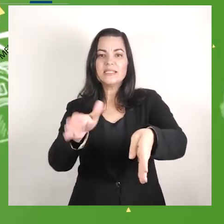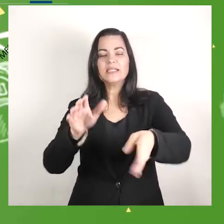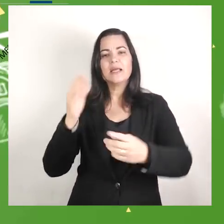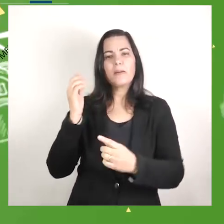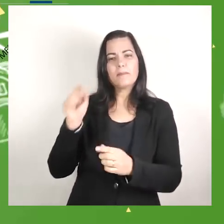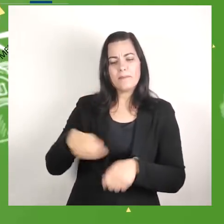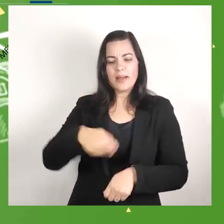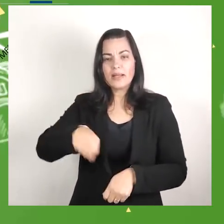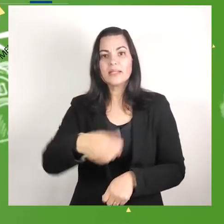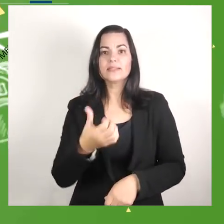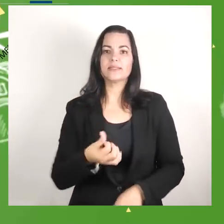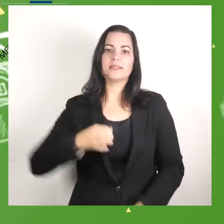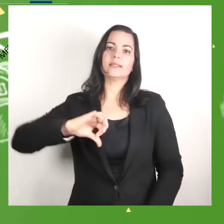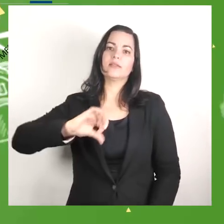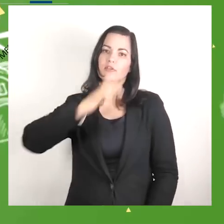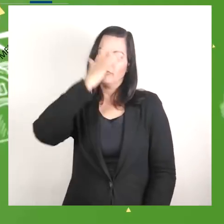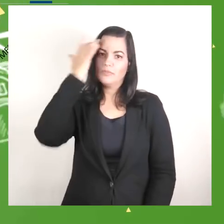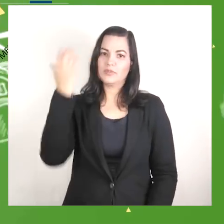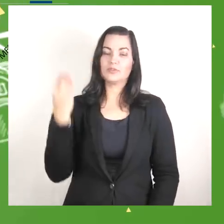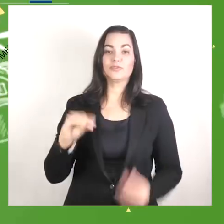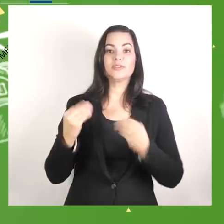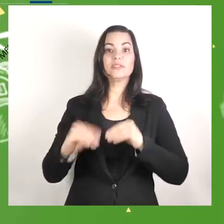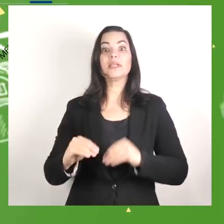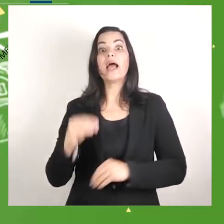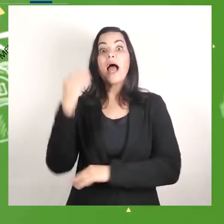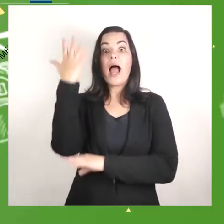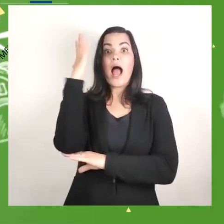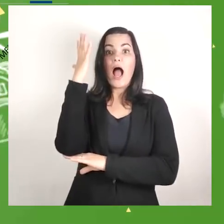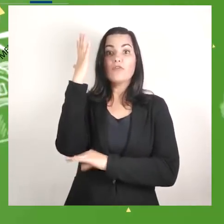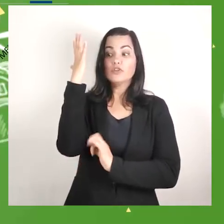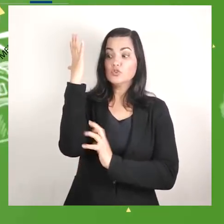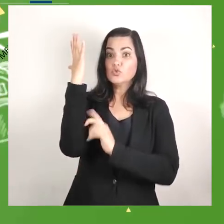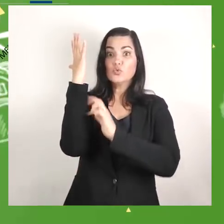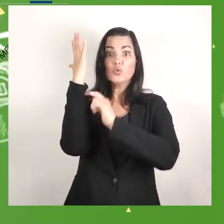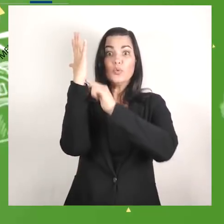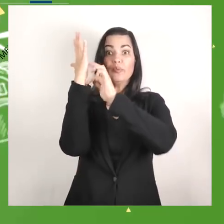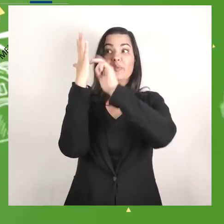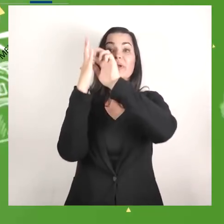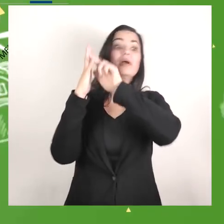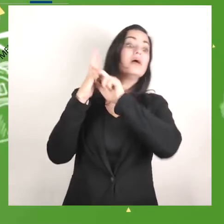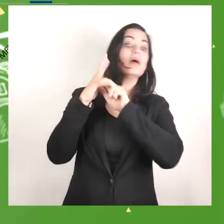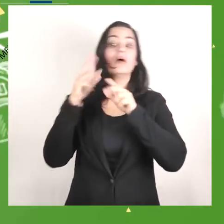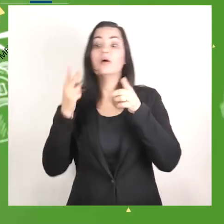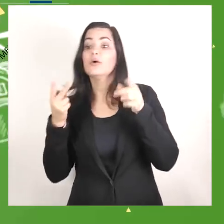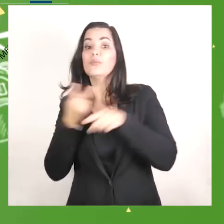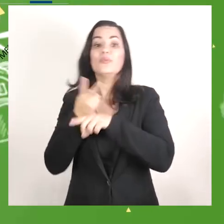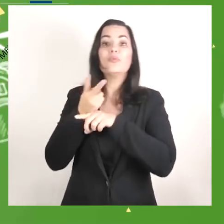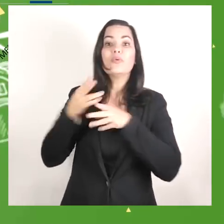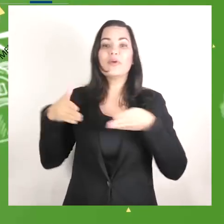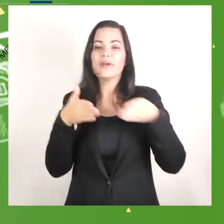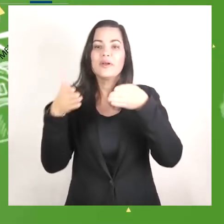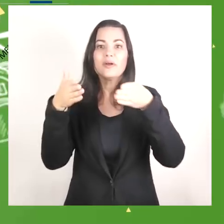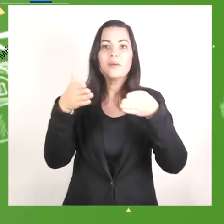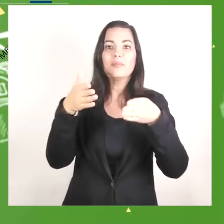69 hipóteses. Subir em árvores para tentar localizar o caminho, 8 pessoas. Gritar